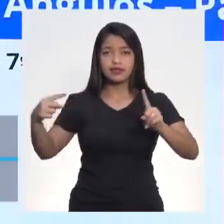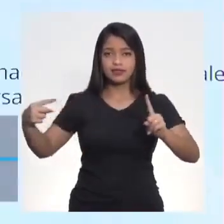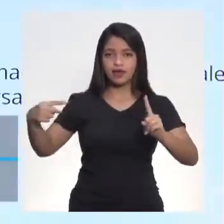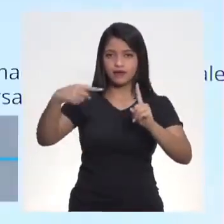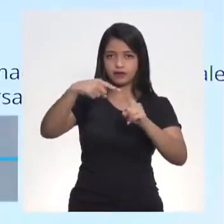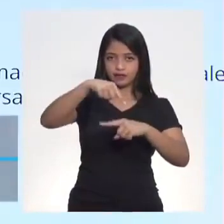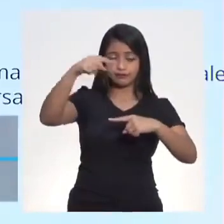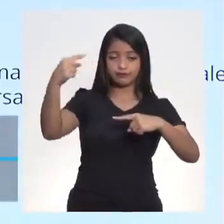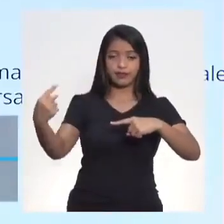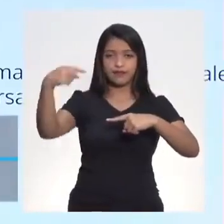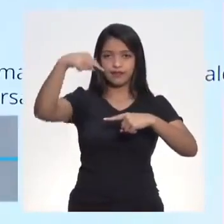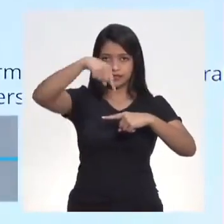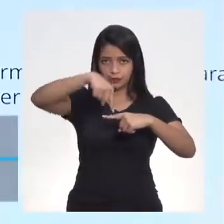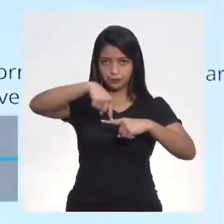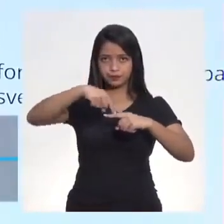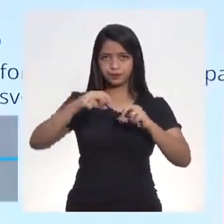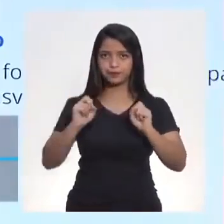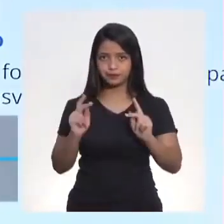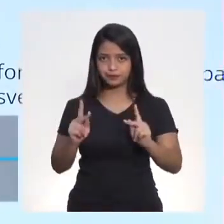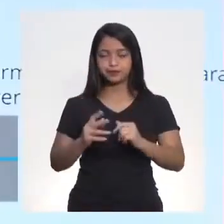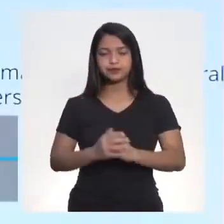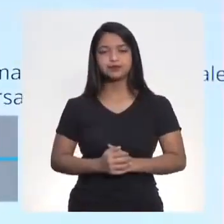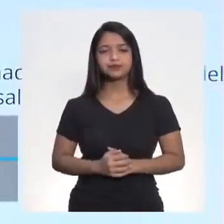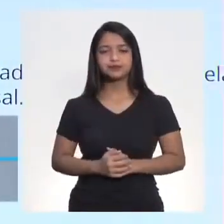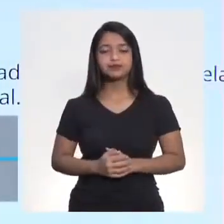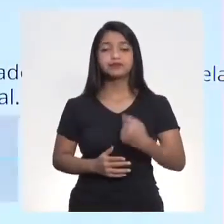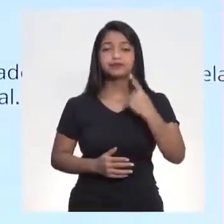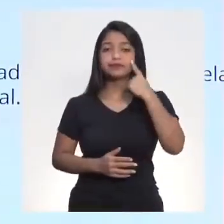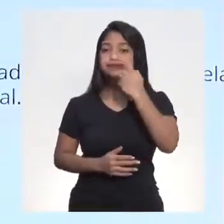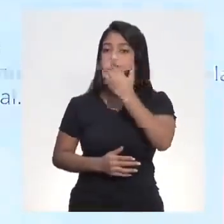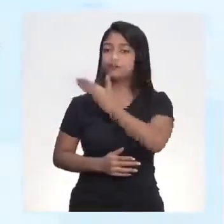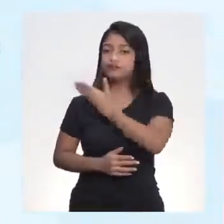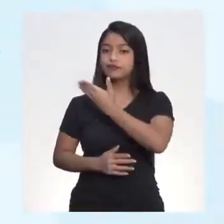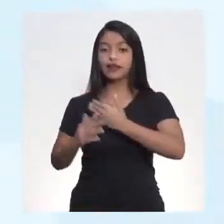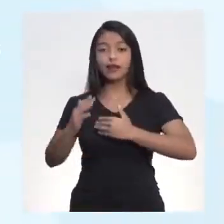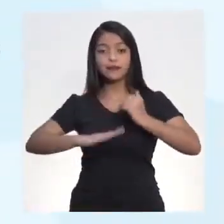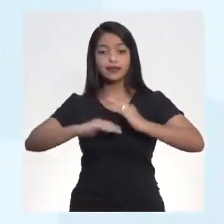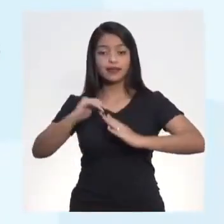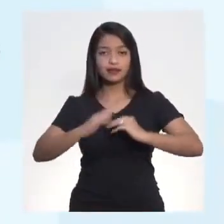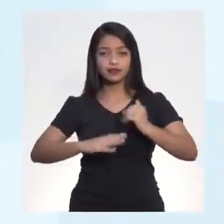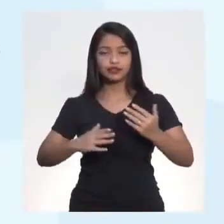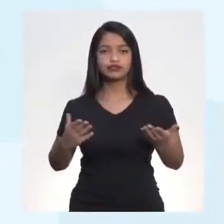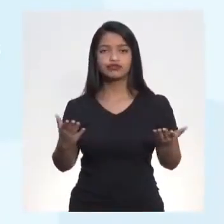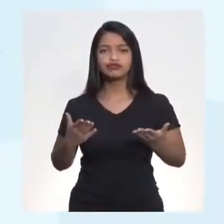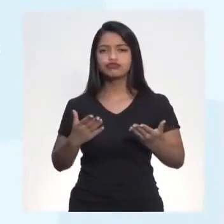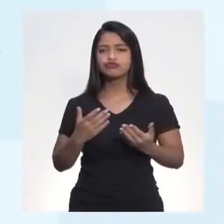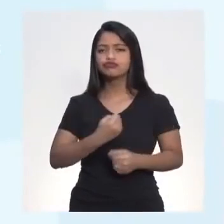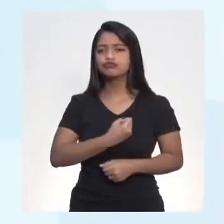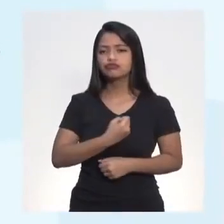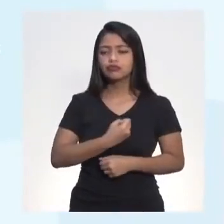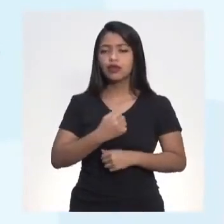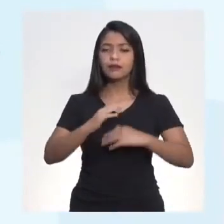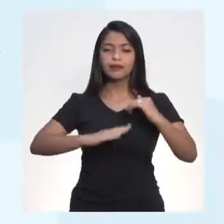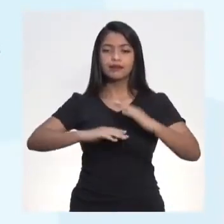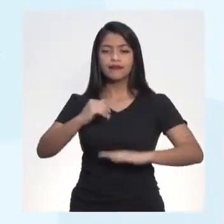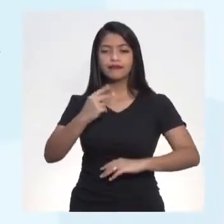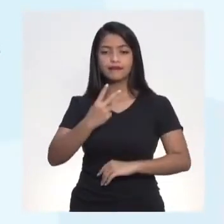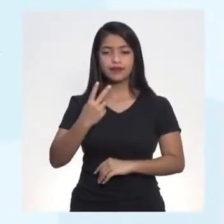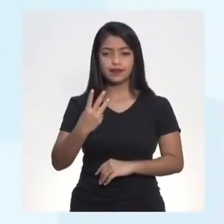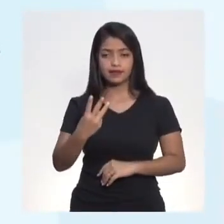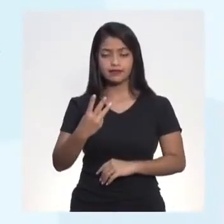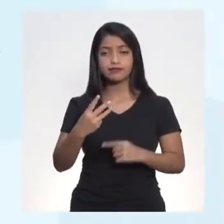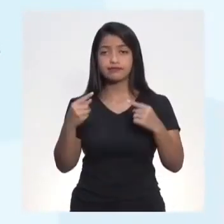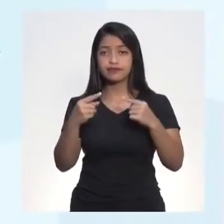Então, vai aparecer aí para vocês então a habilidade. É a habilidade 23. Então, lá do sétimo ano, que é